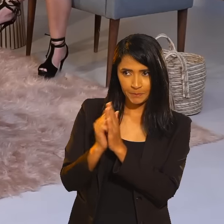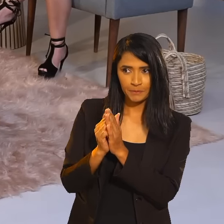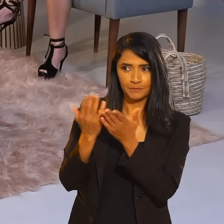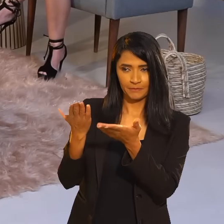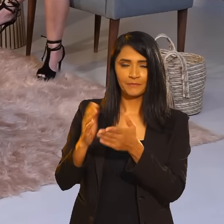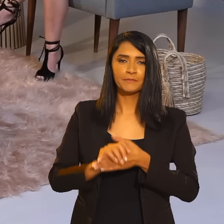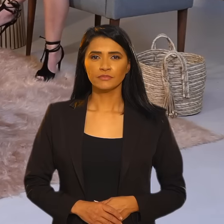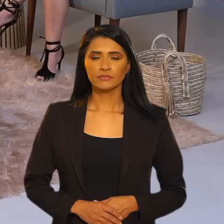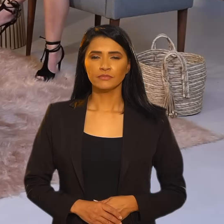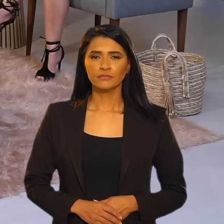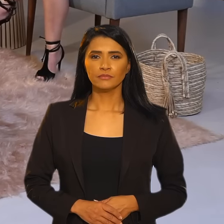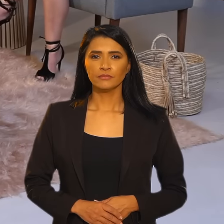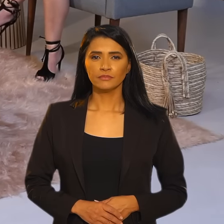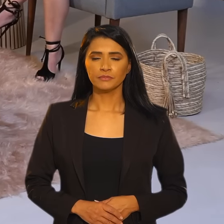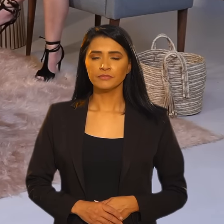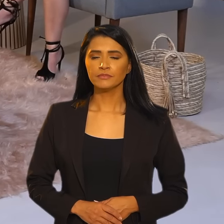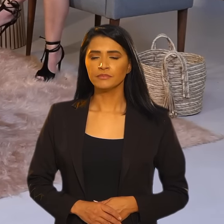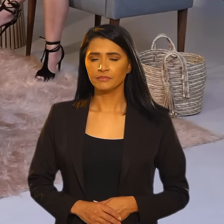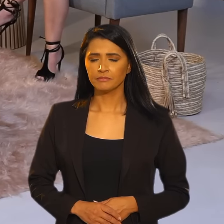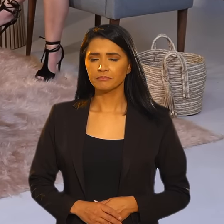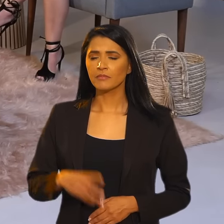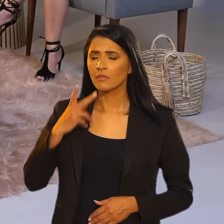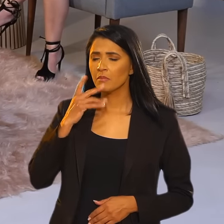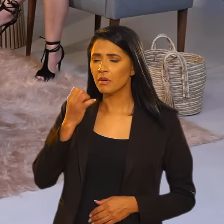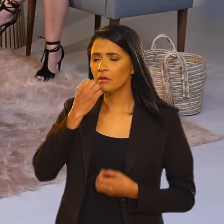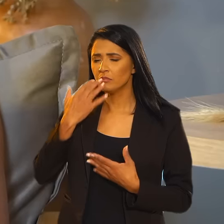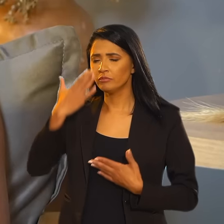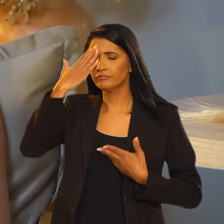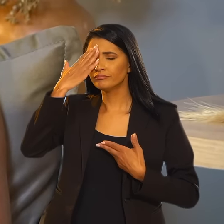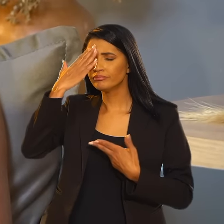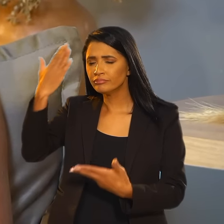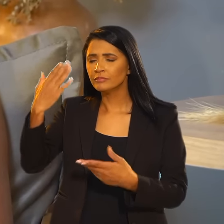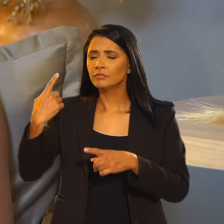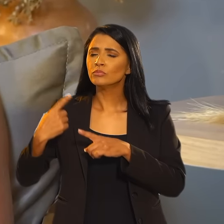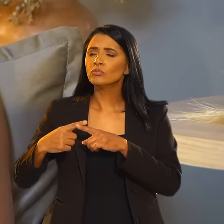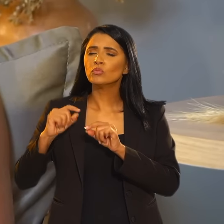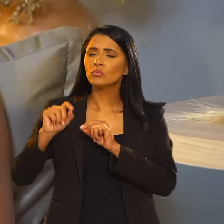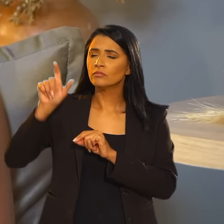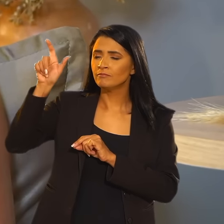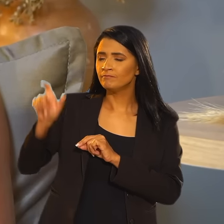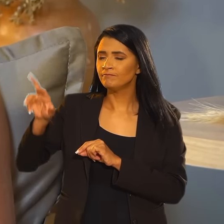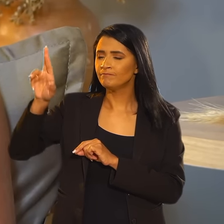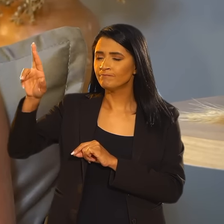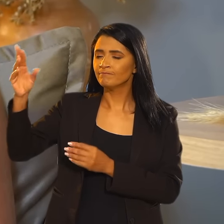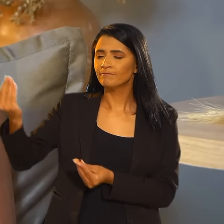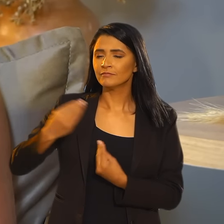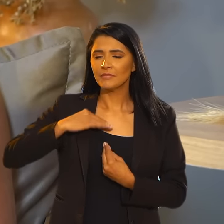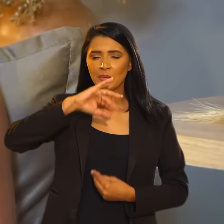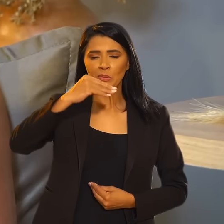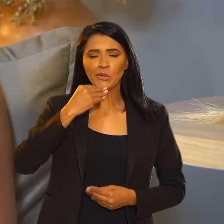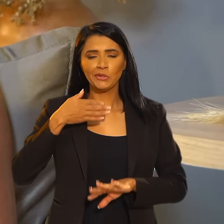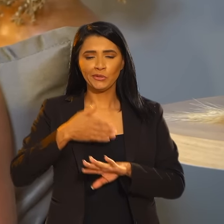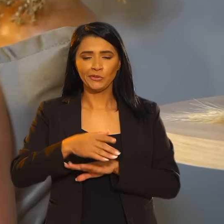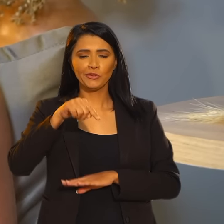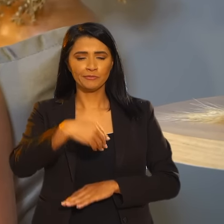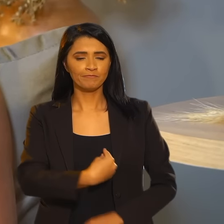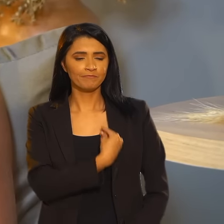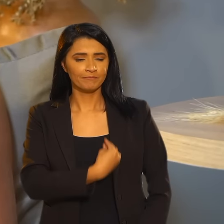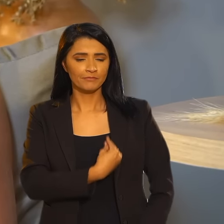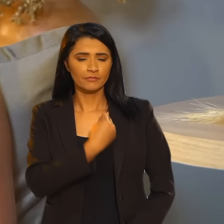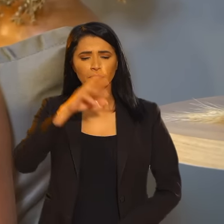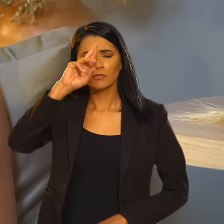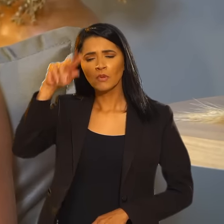por favor? Vamos orar. Pai bondoso, nós agradecemos porque o Senhor nos dará a oportunidade de estar aqui. Senhor, que